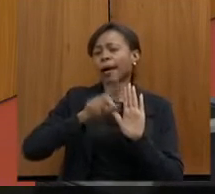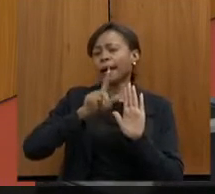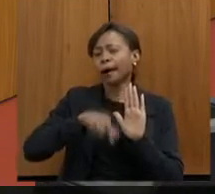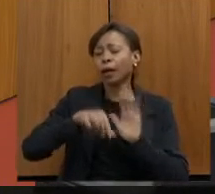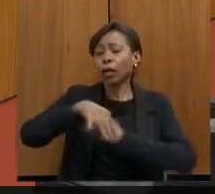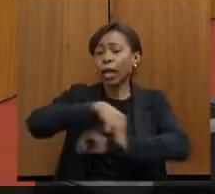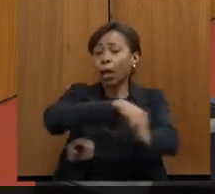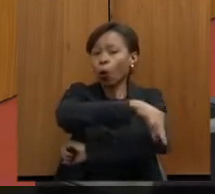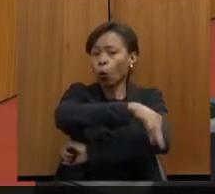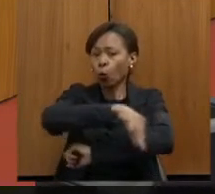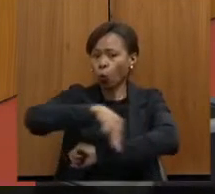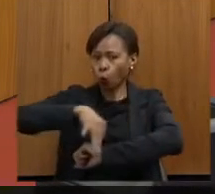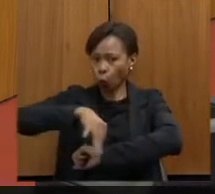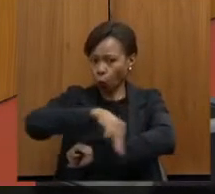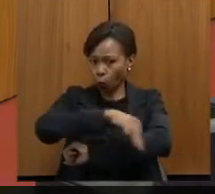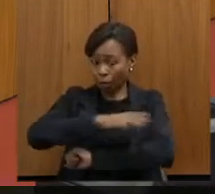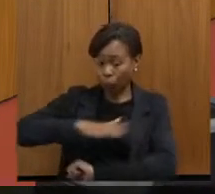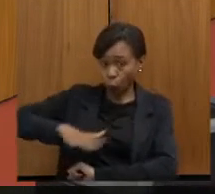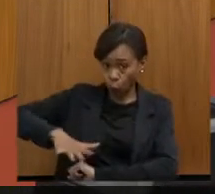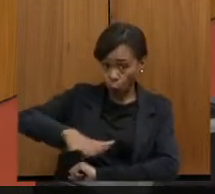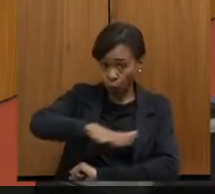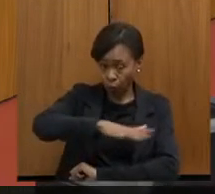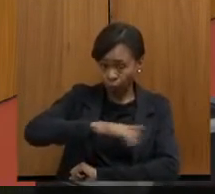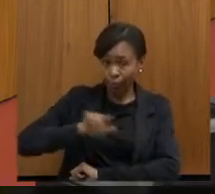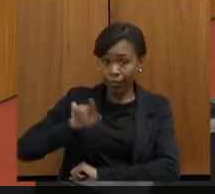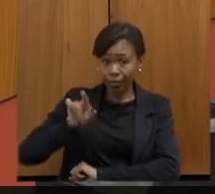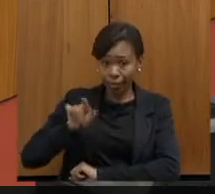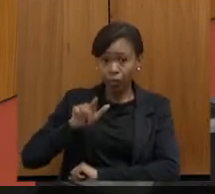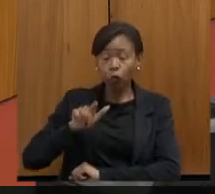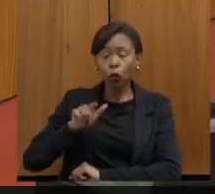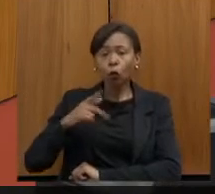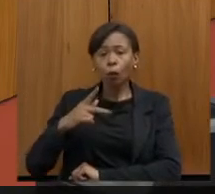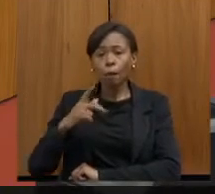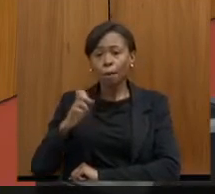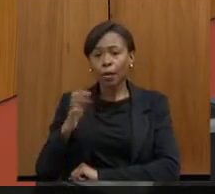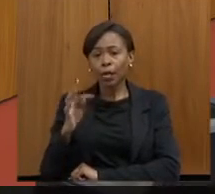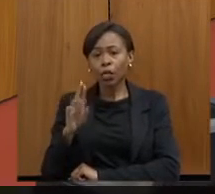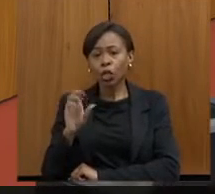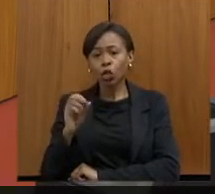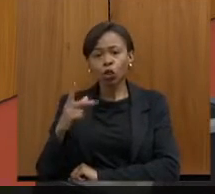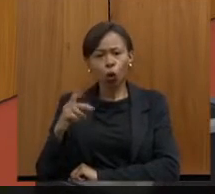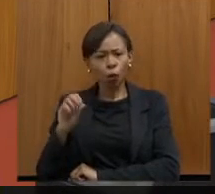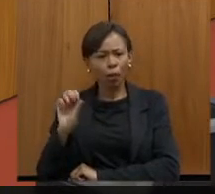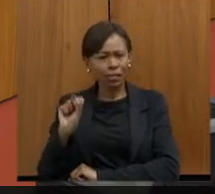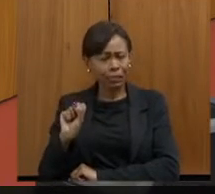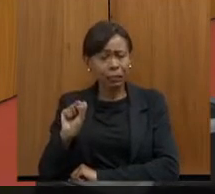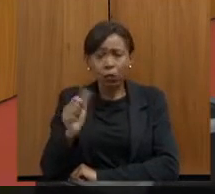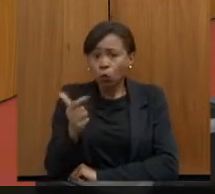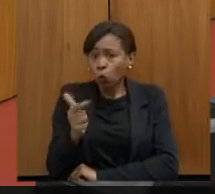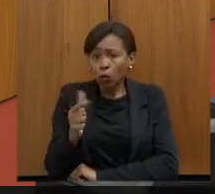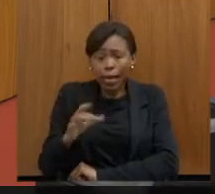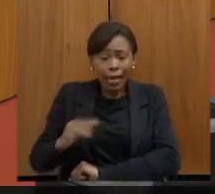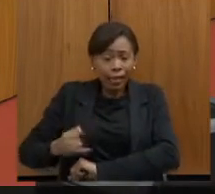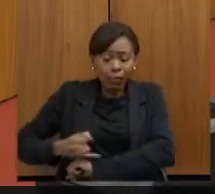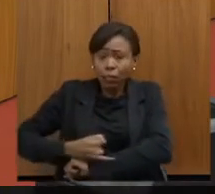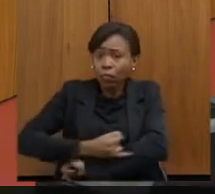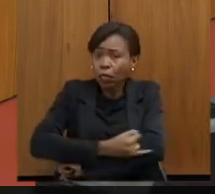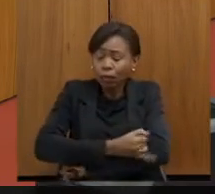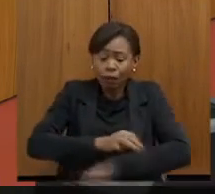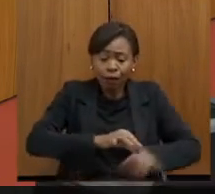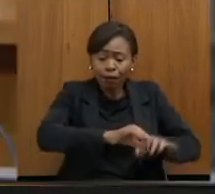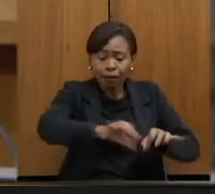urbanístico do bairro, no caso do bairro Petrópolis, como ele é um bairro muito sem estrutura, sem infraestrutura, ele